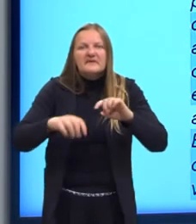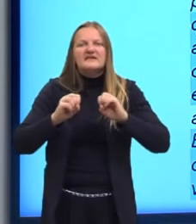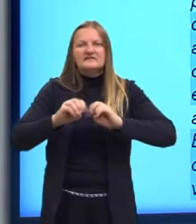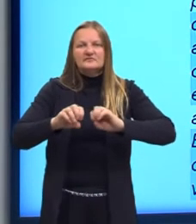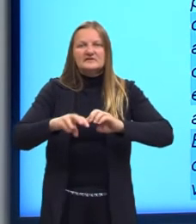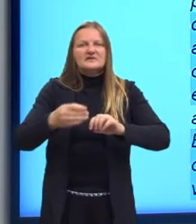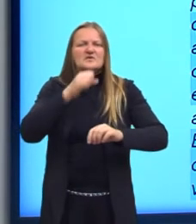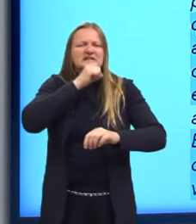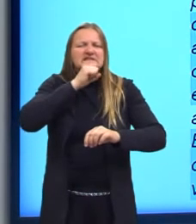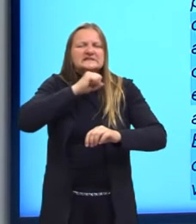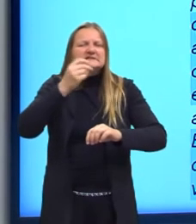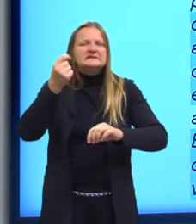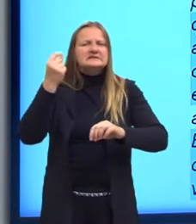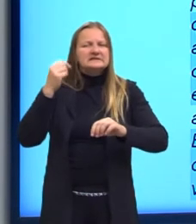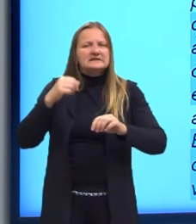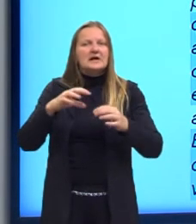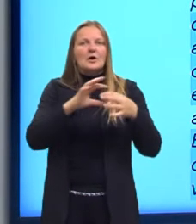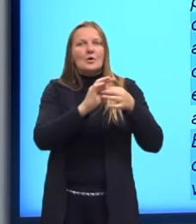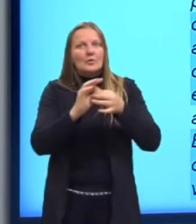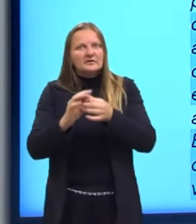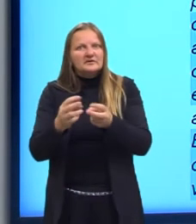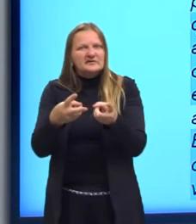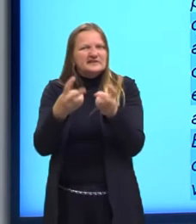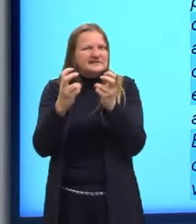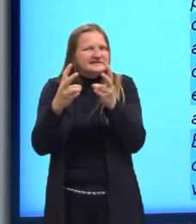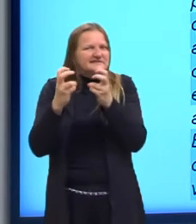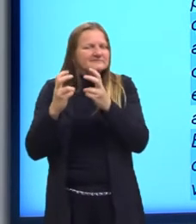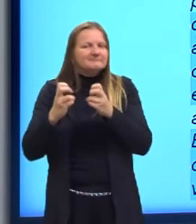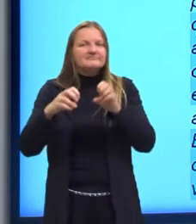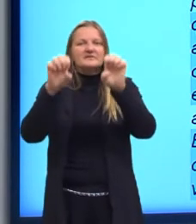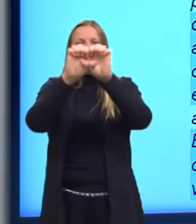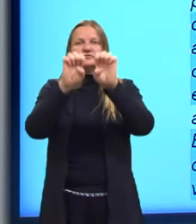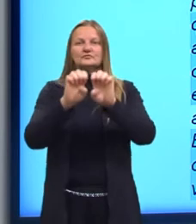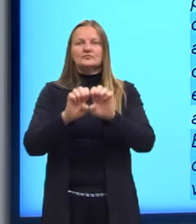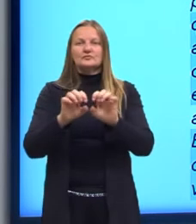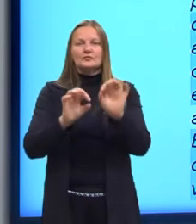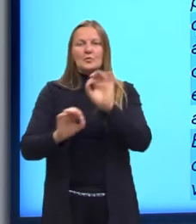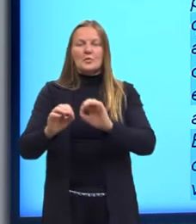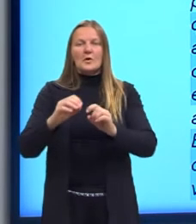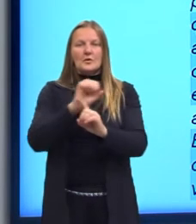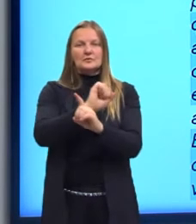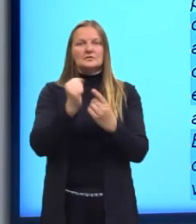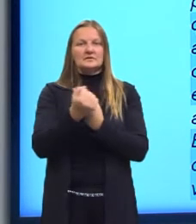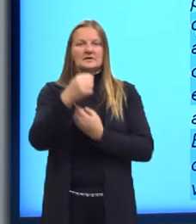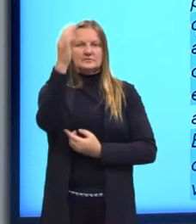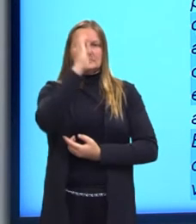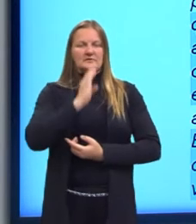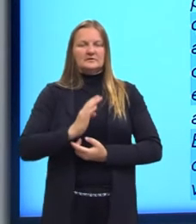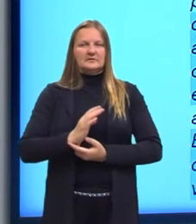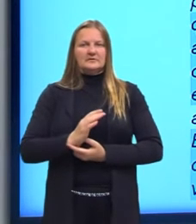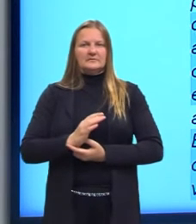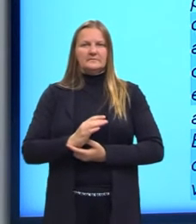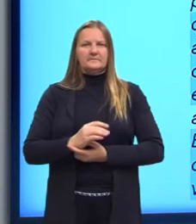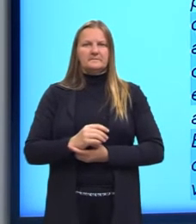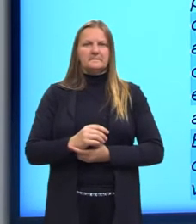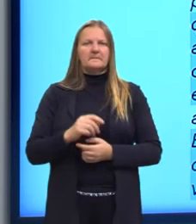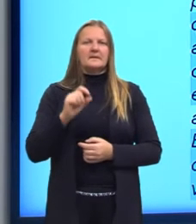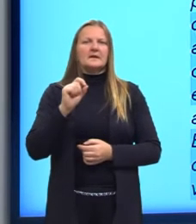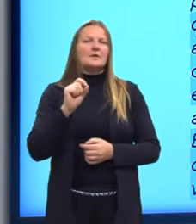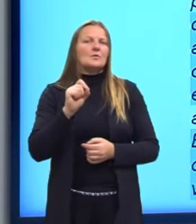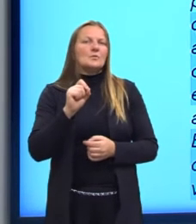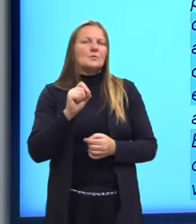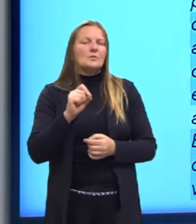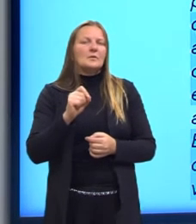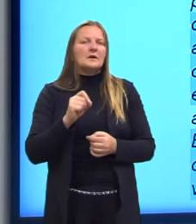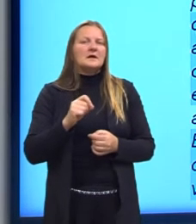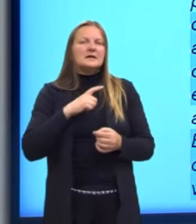é dentro desse contexto exploratório que se estruturou a sociedade brasileira ao qual tem